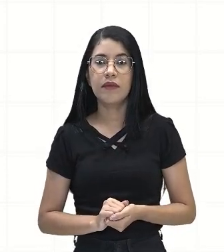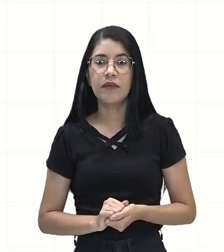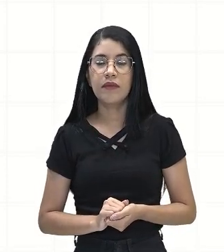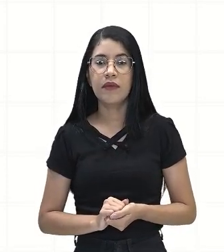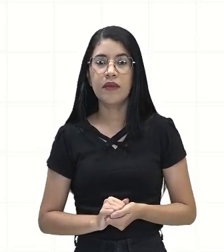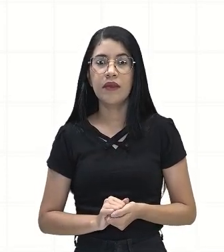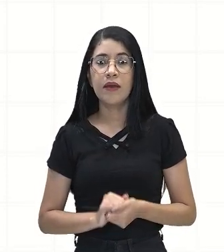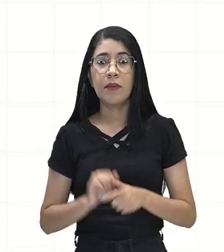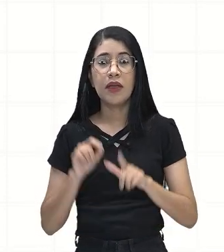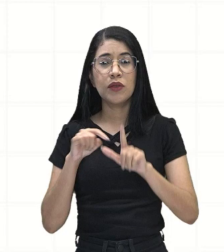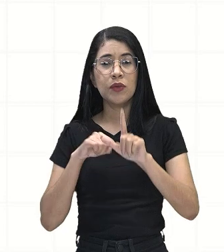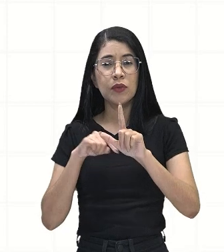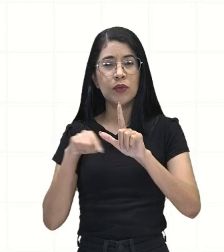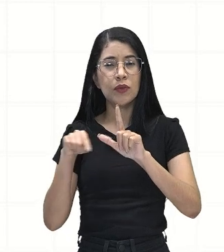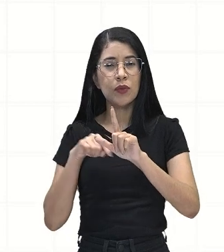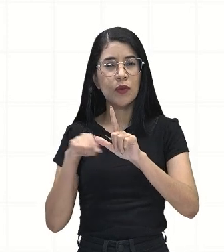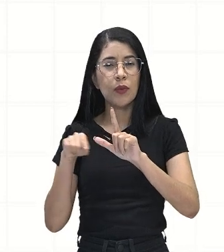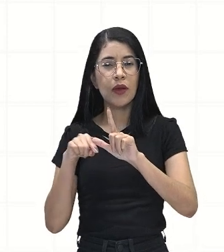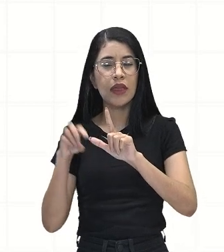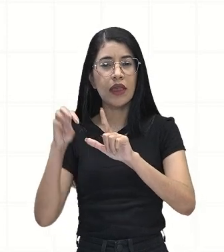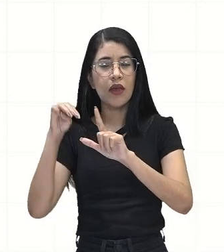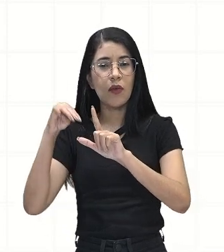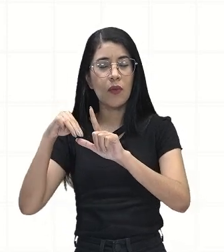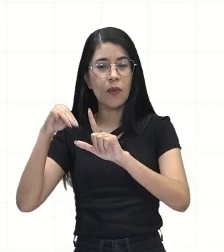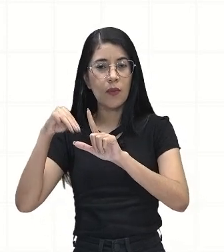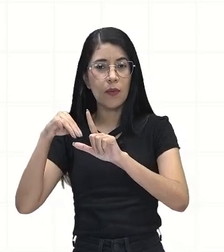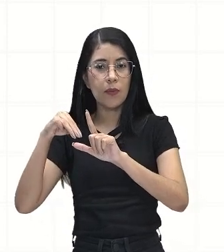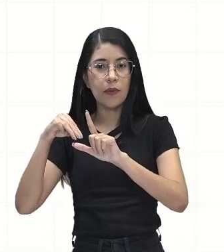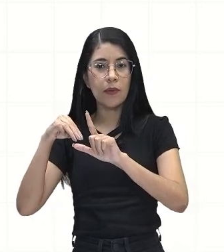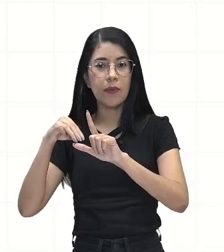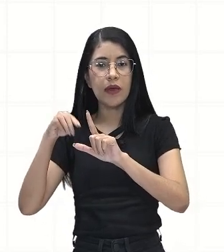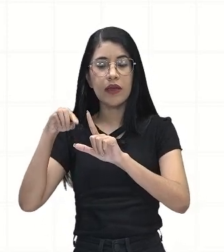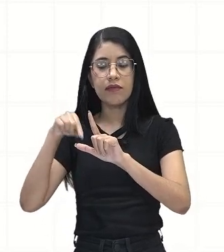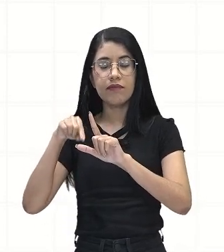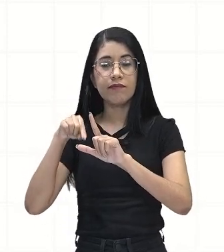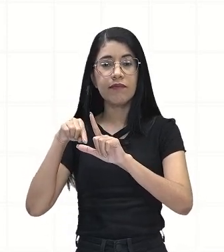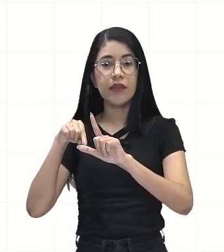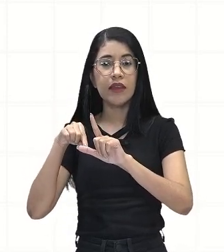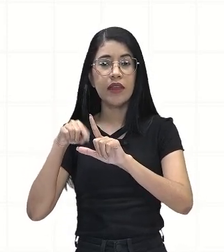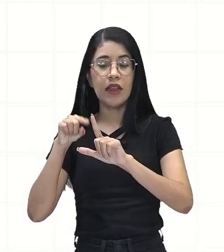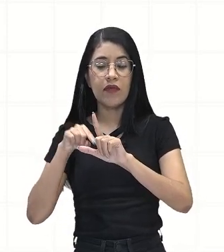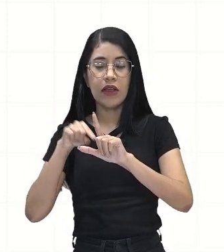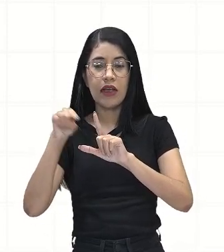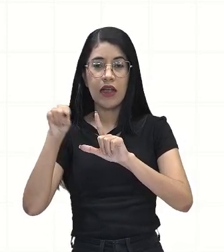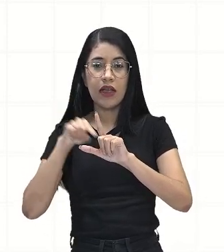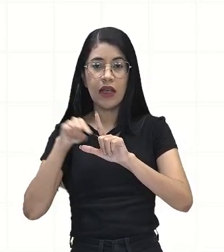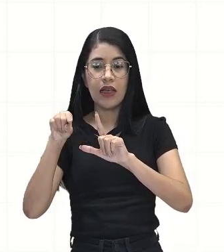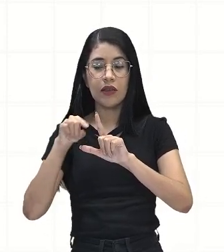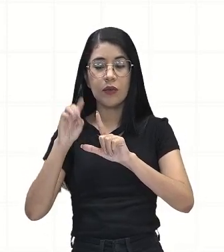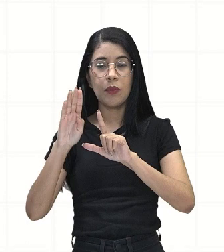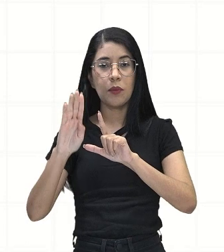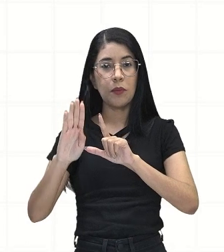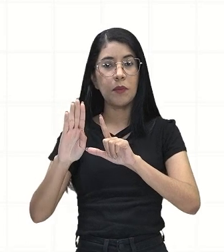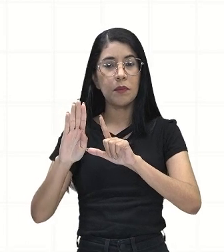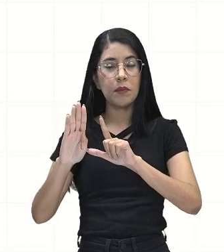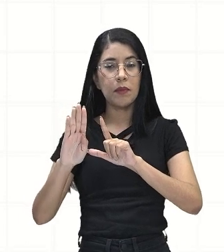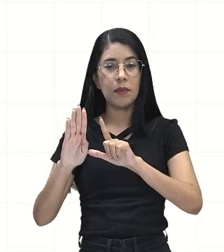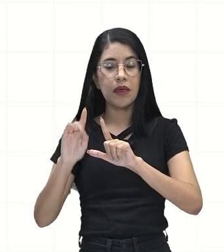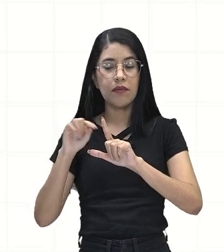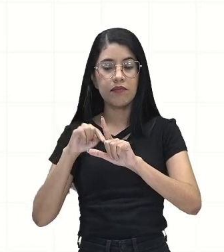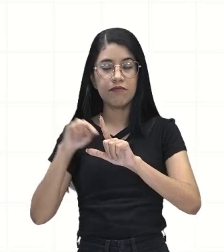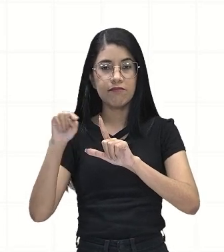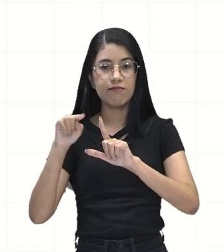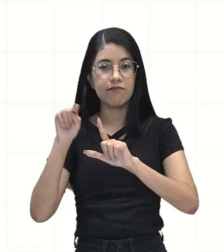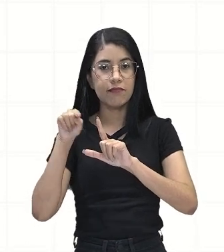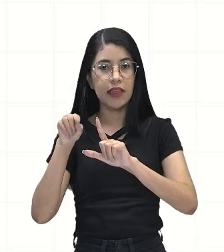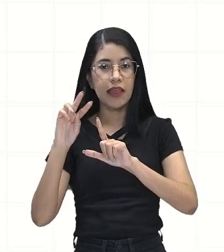B, o M. Então, o meu cateto M vai estar para a hipotenusa desse triângulo menor, que nesse caso é o